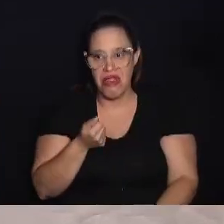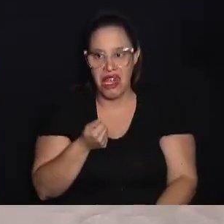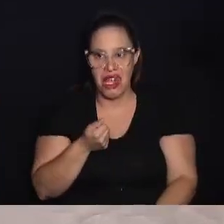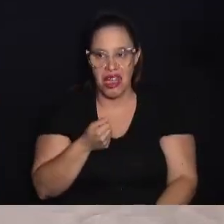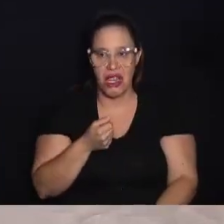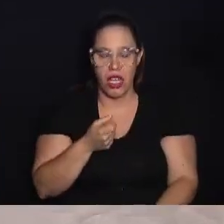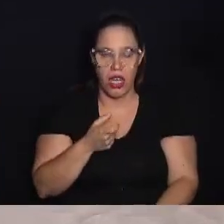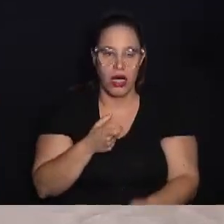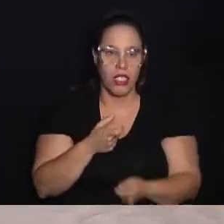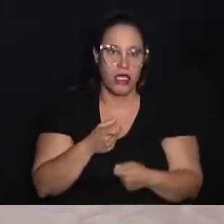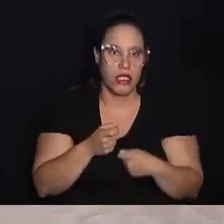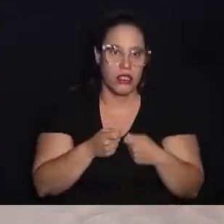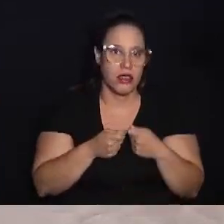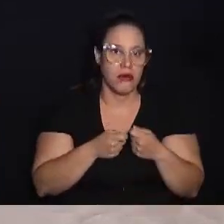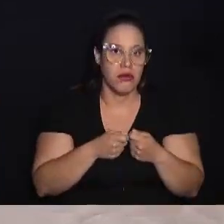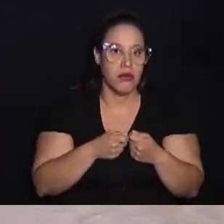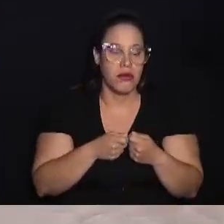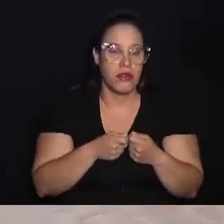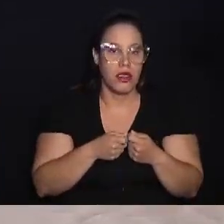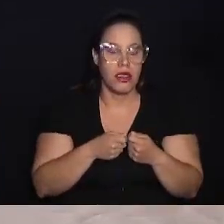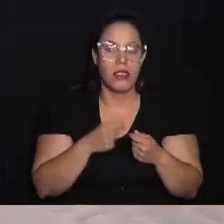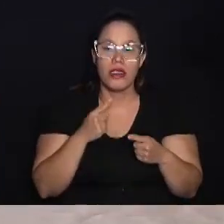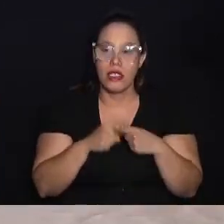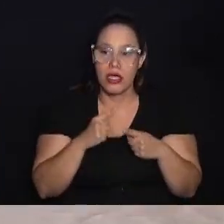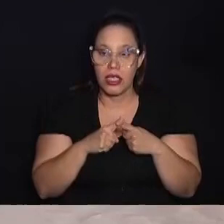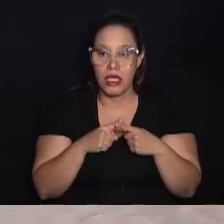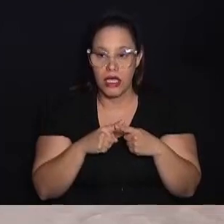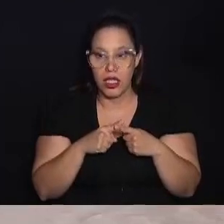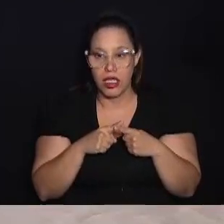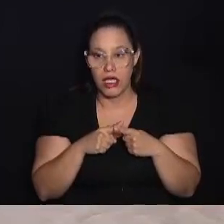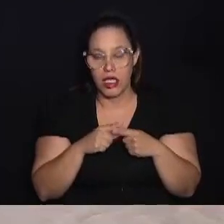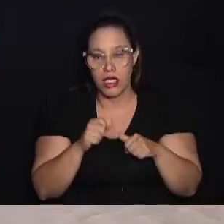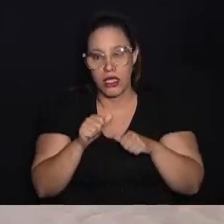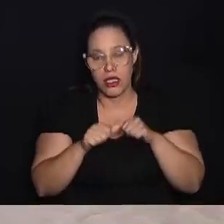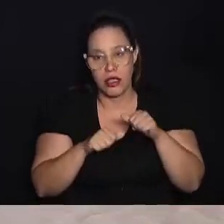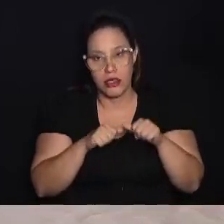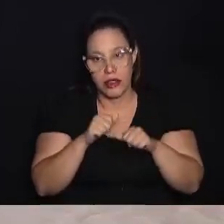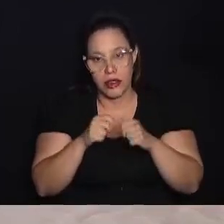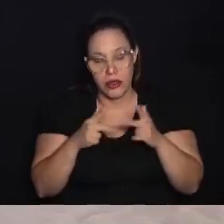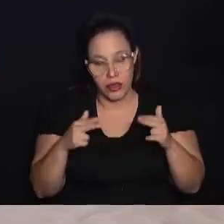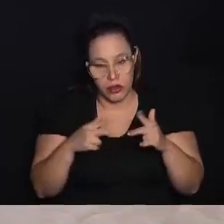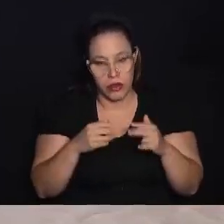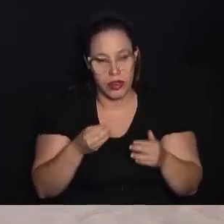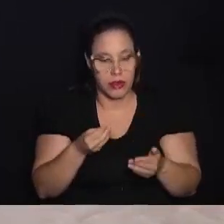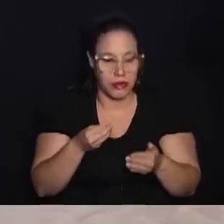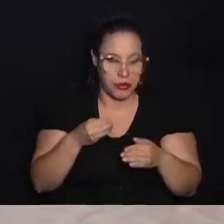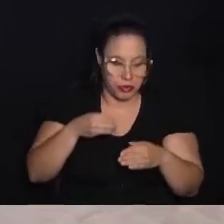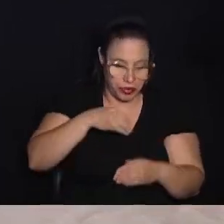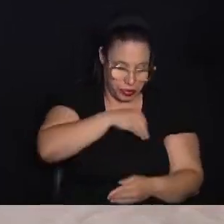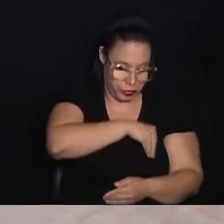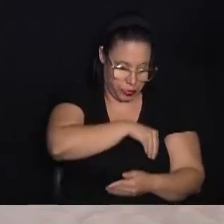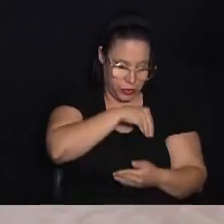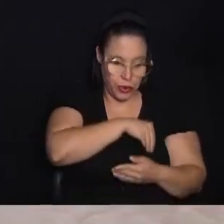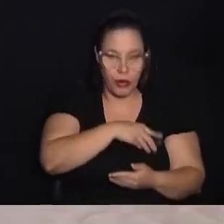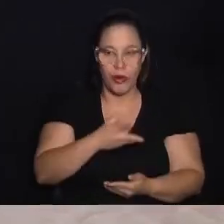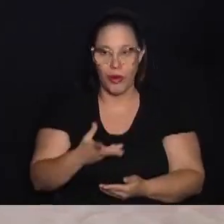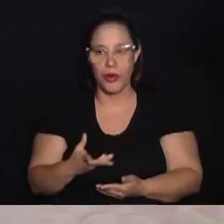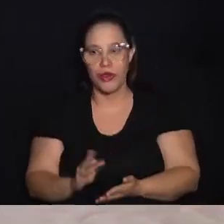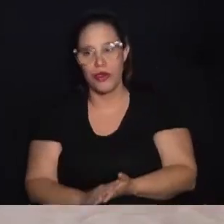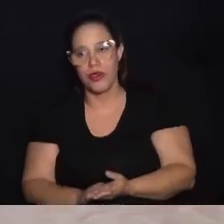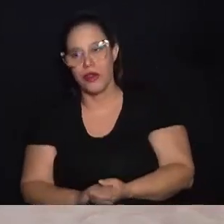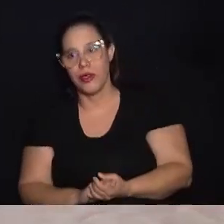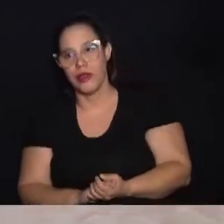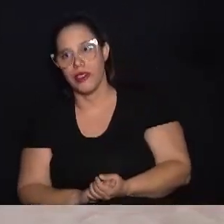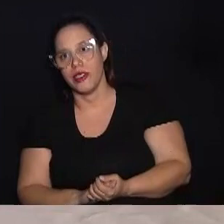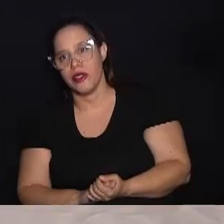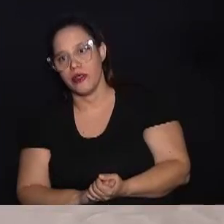gostar do produto e também se realmente vai fazer uma diferença no bolso dele, né? Exatamente. Tem que testar sempre. O que a